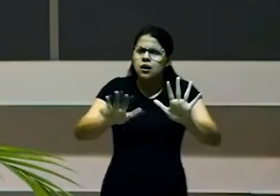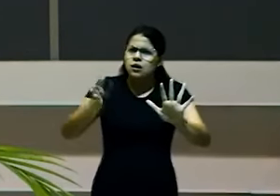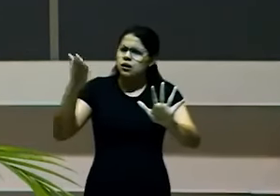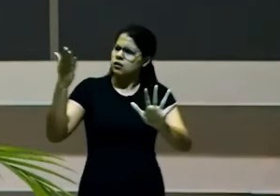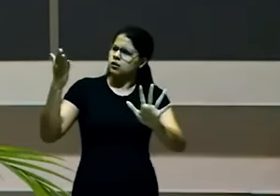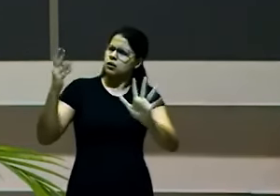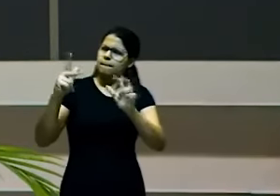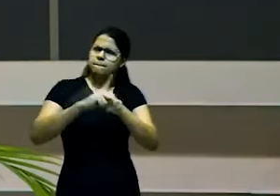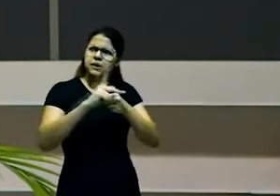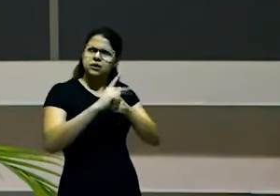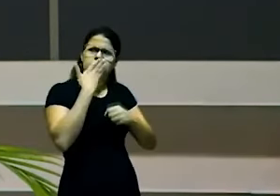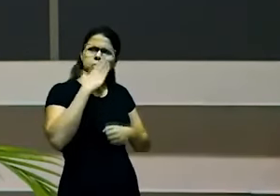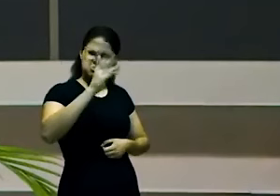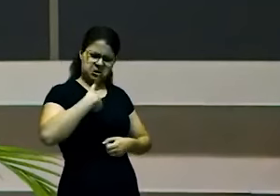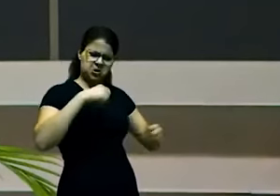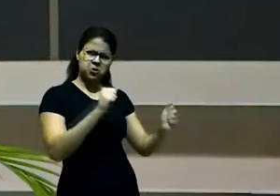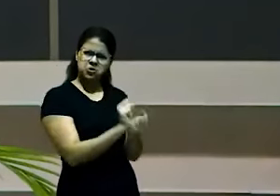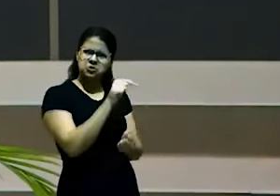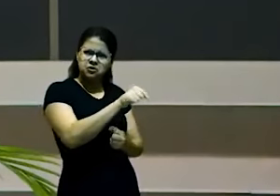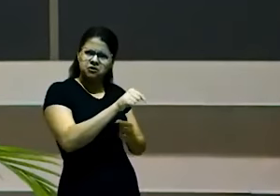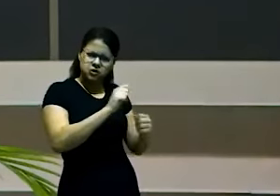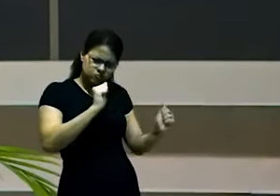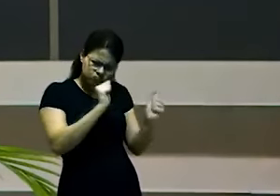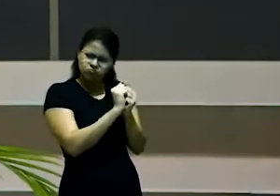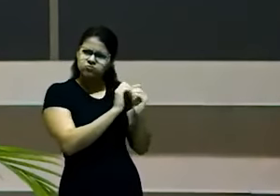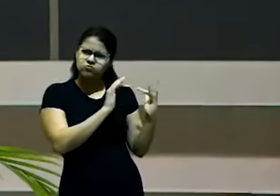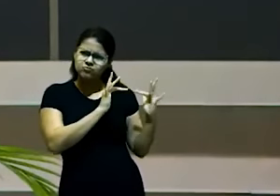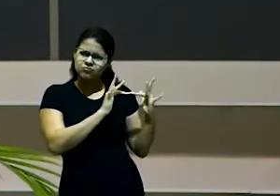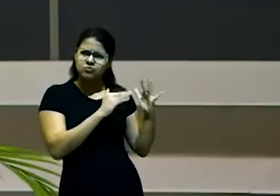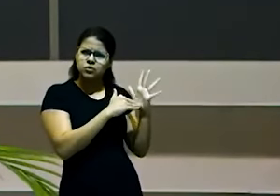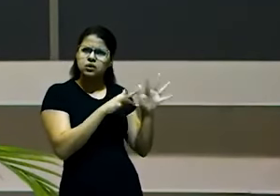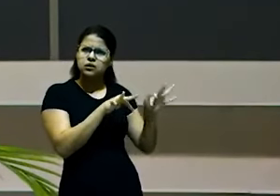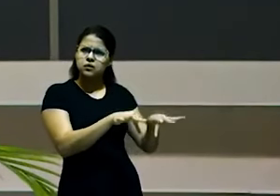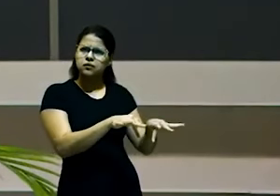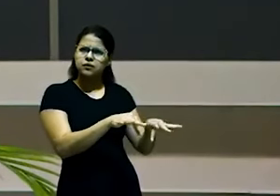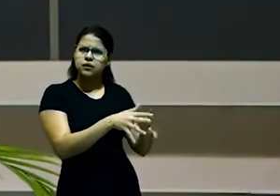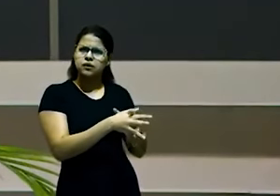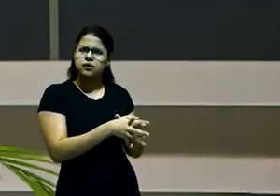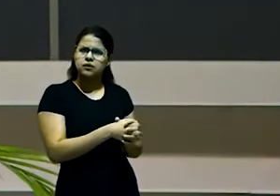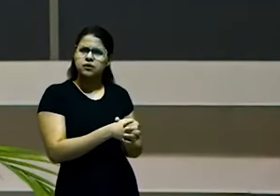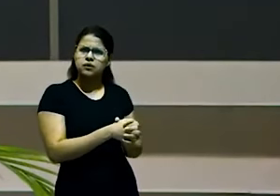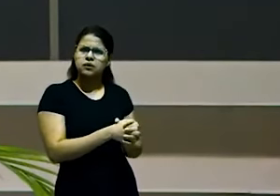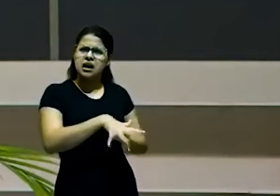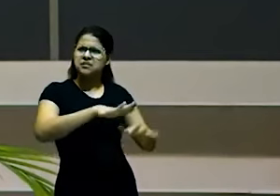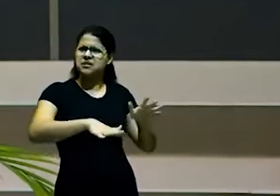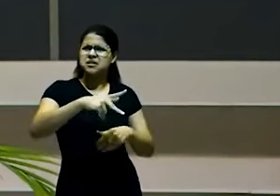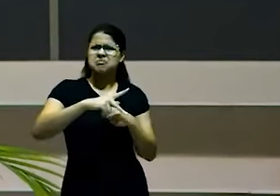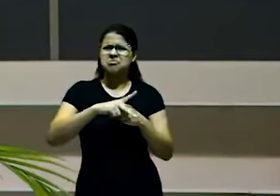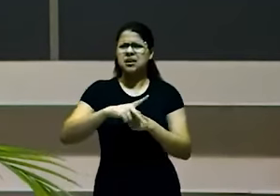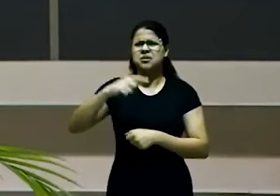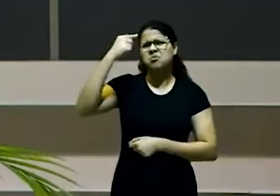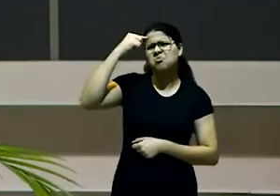o fim talvez na cabeça de Pedro ele não imaginaria que o fim estava chegando